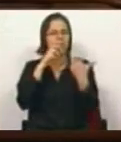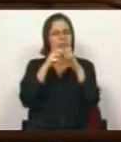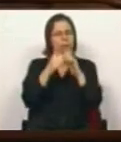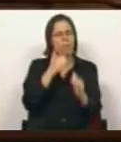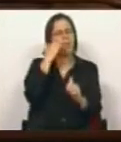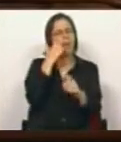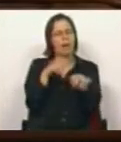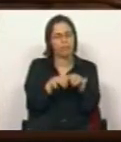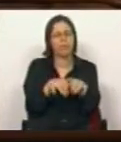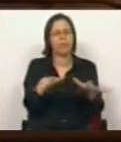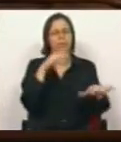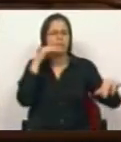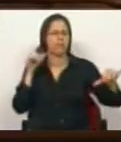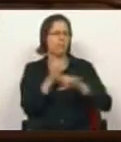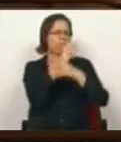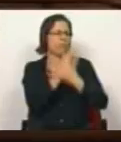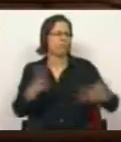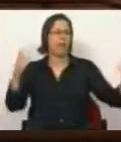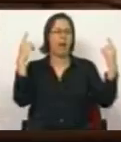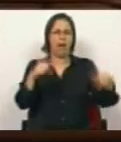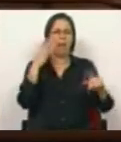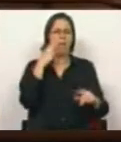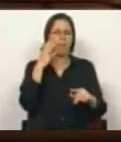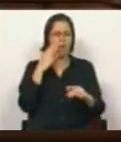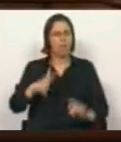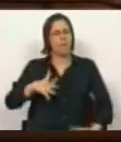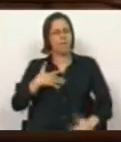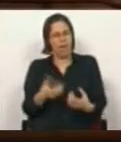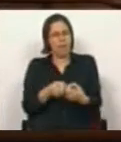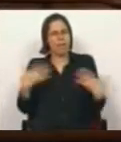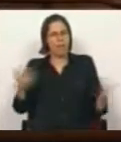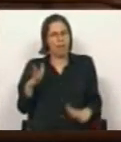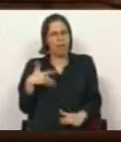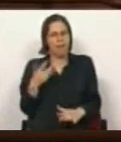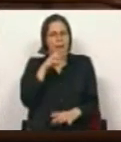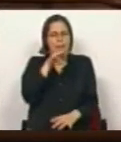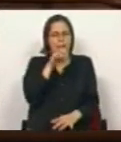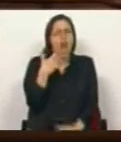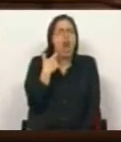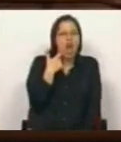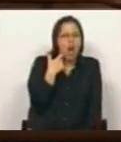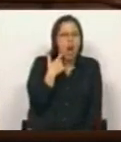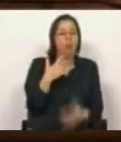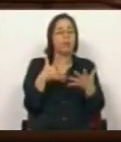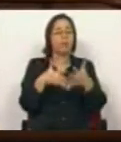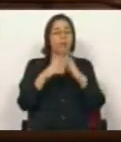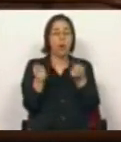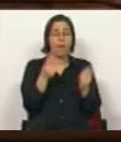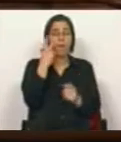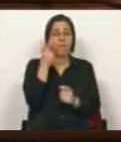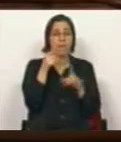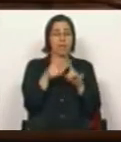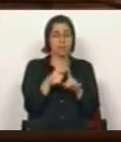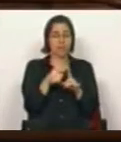problema da contaminação dos oceanos por plásticos e na entrada cada vez mais frequente de microplásticos nas estruturas de organismos